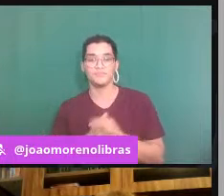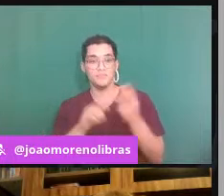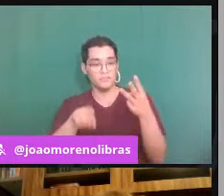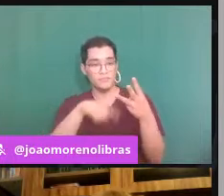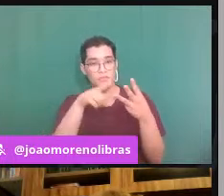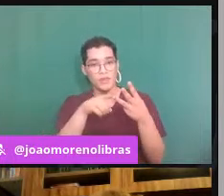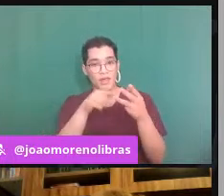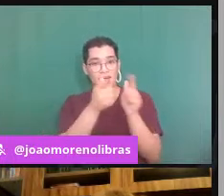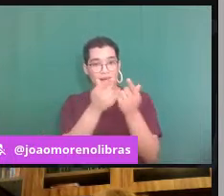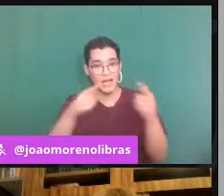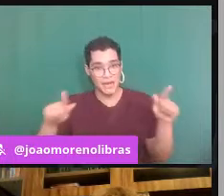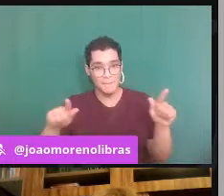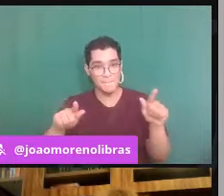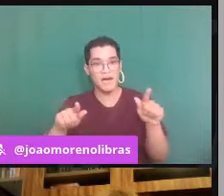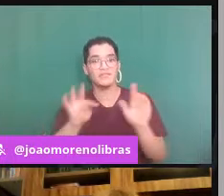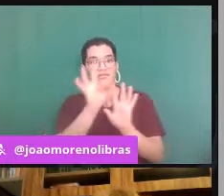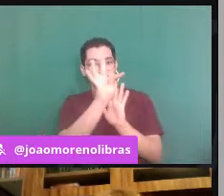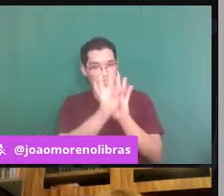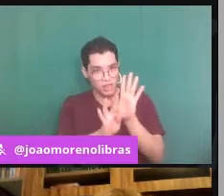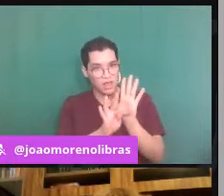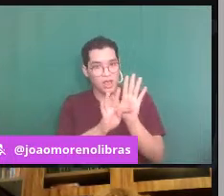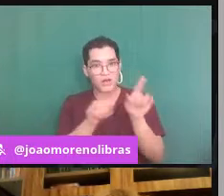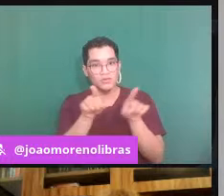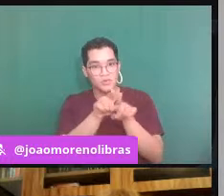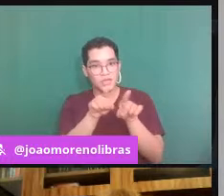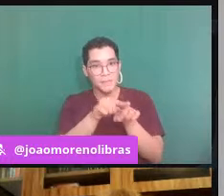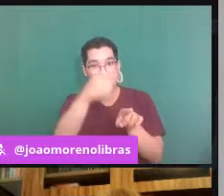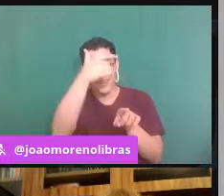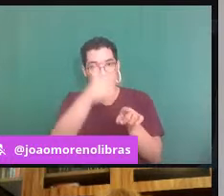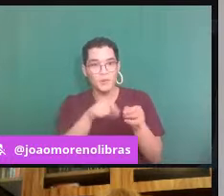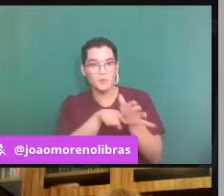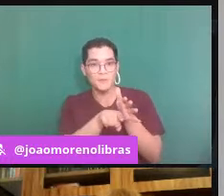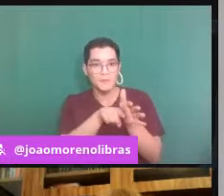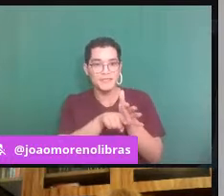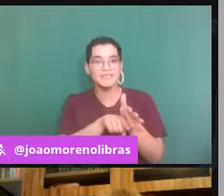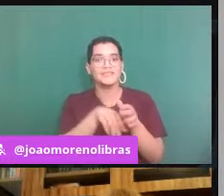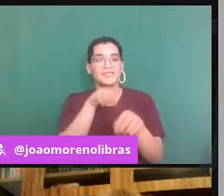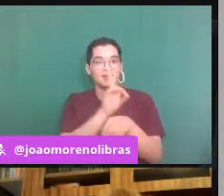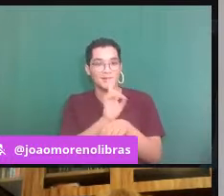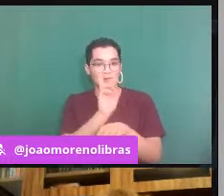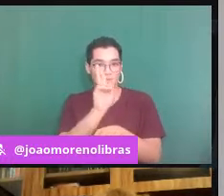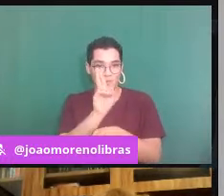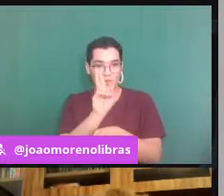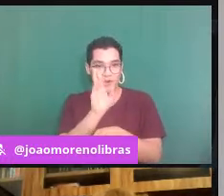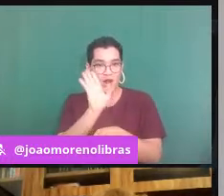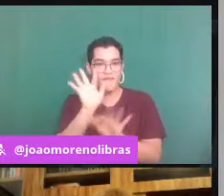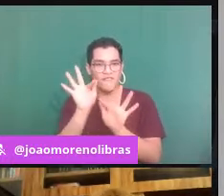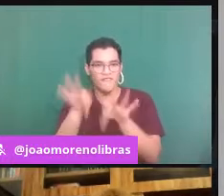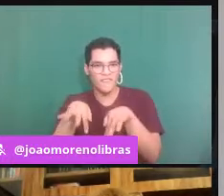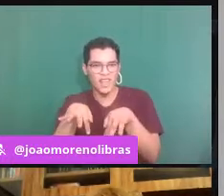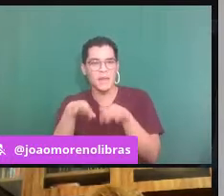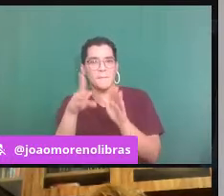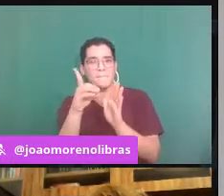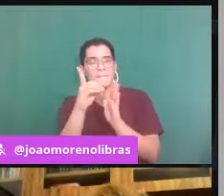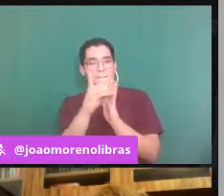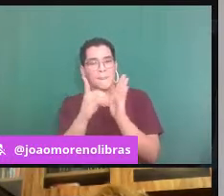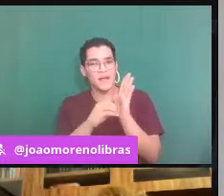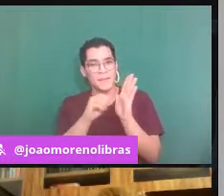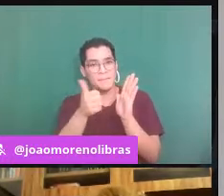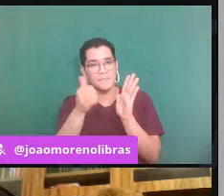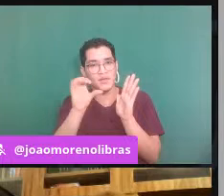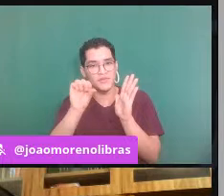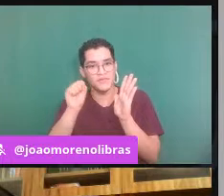texto, pesquisa que eu fiz no meu doutorado, mas já no final dos anos 80, início dos anos 90,